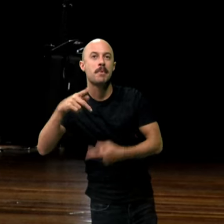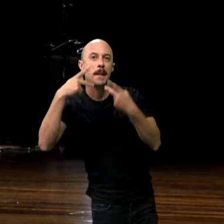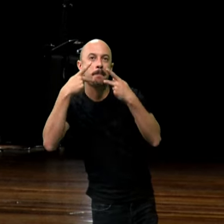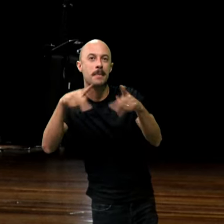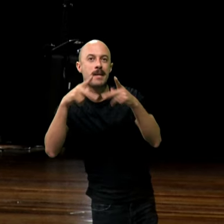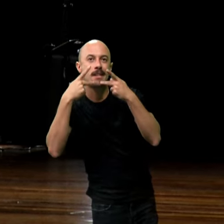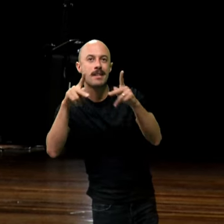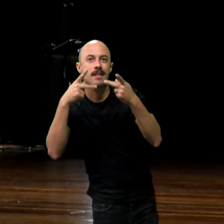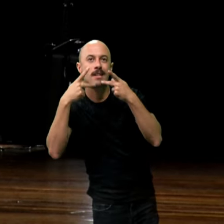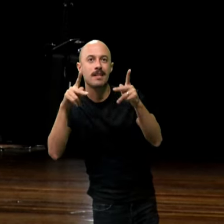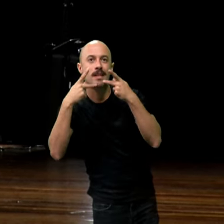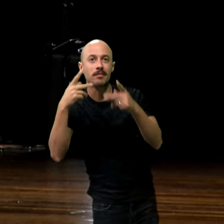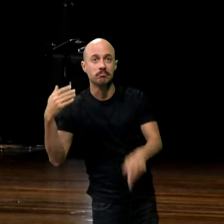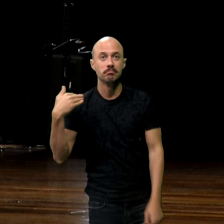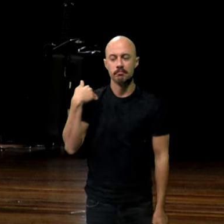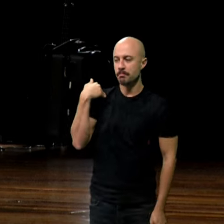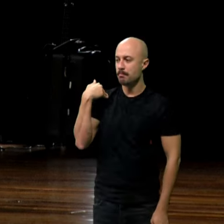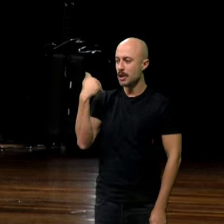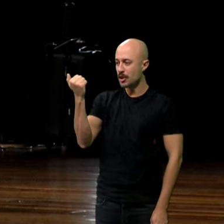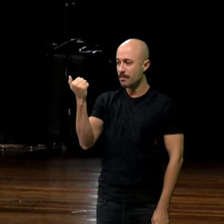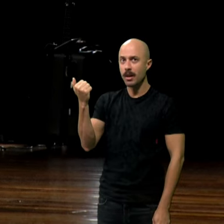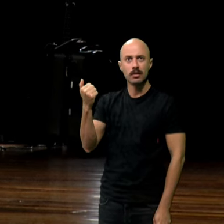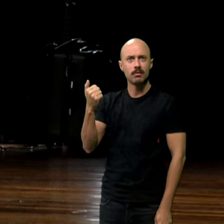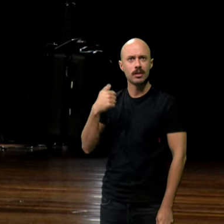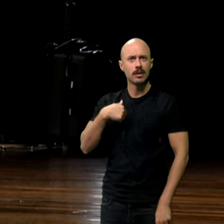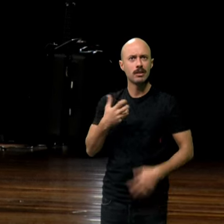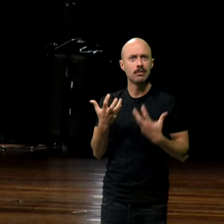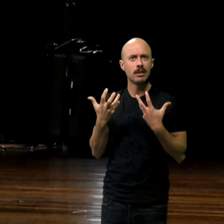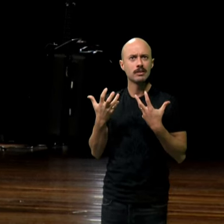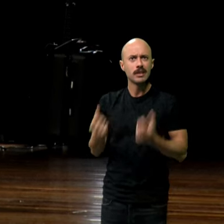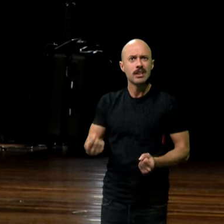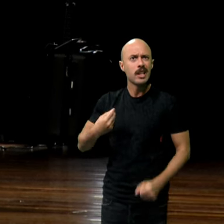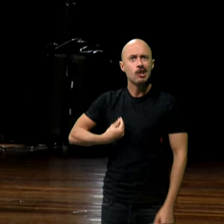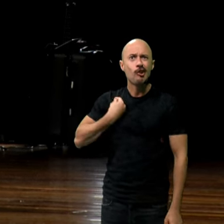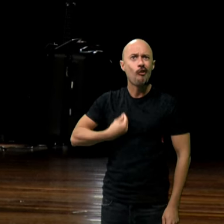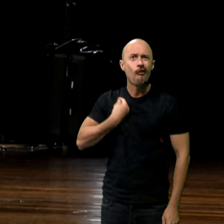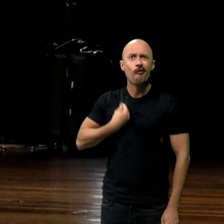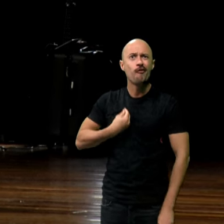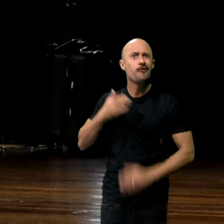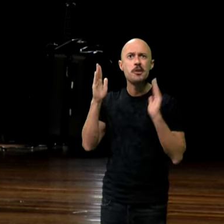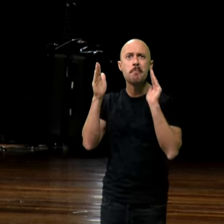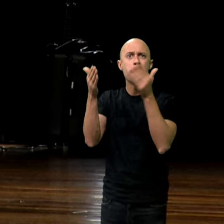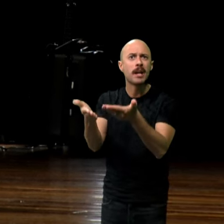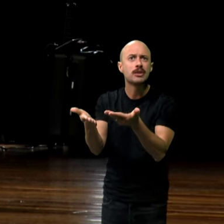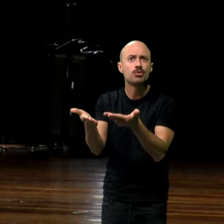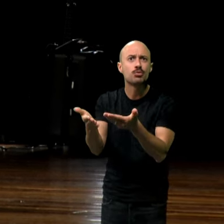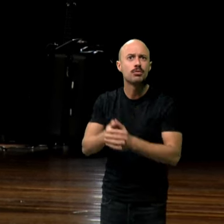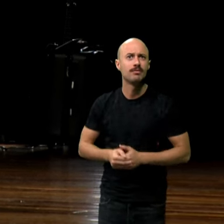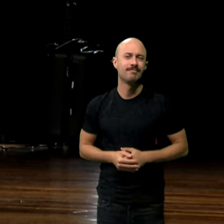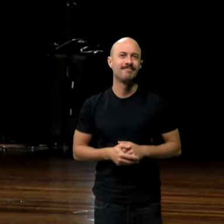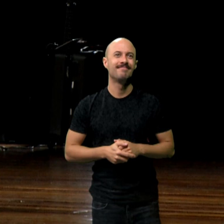Está aqui ou não? Pode falar aleluia? Está vindo. Eu sinto ela vindo.